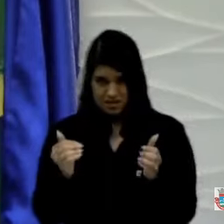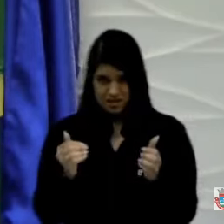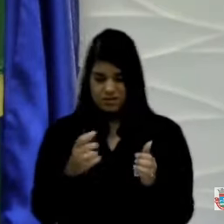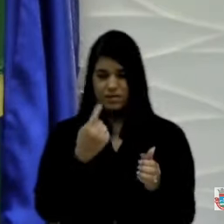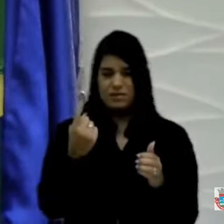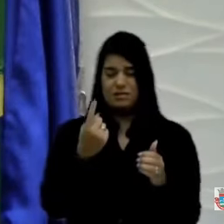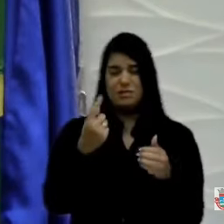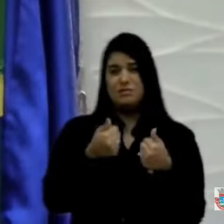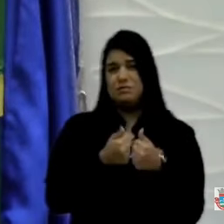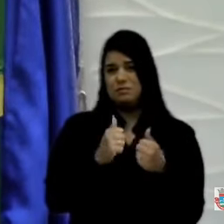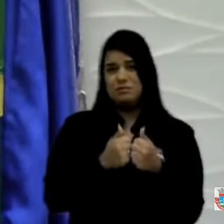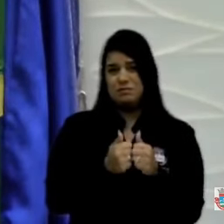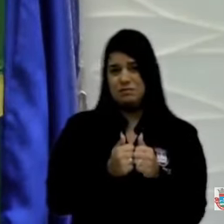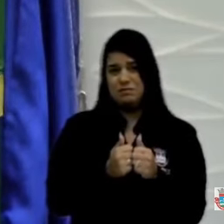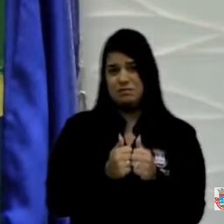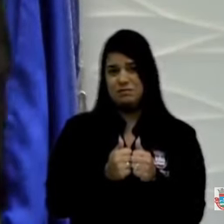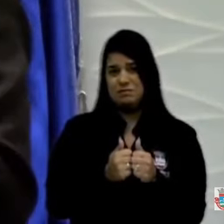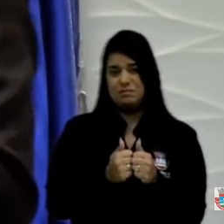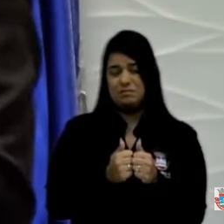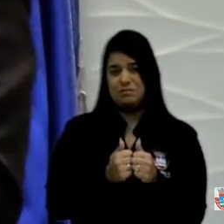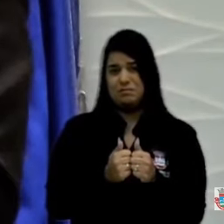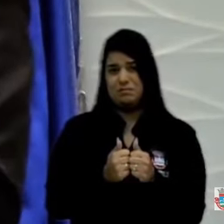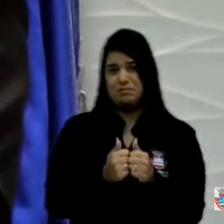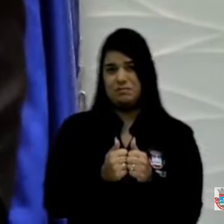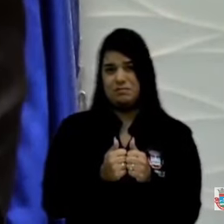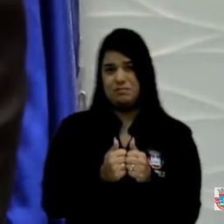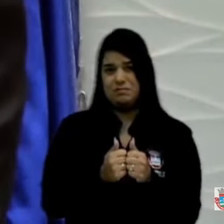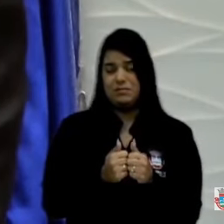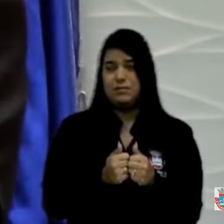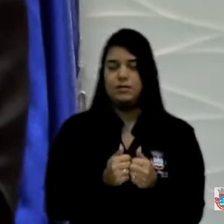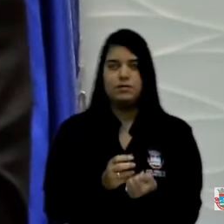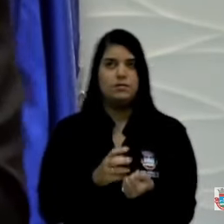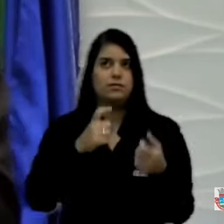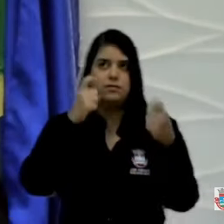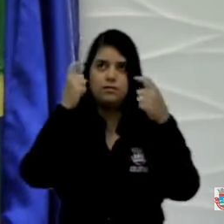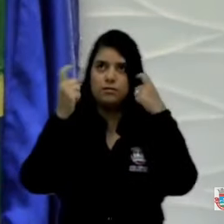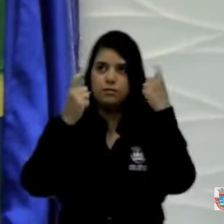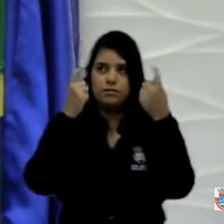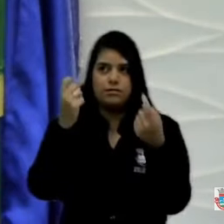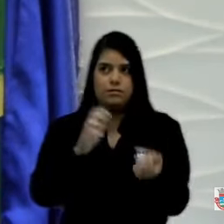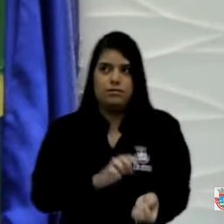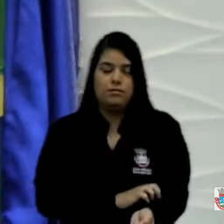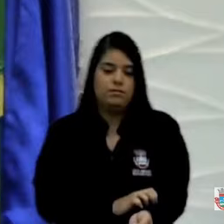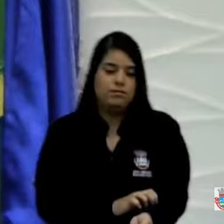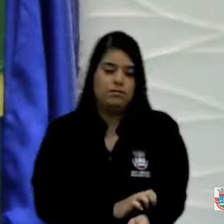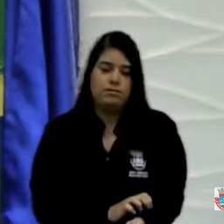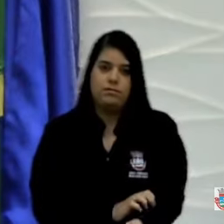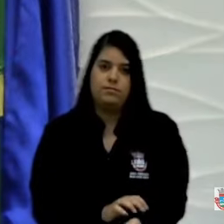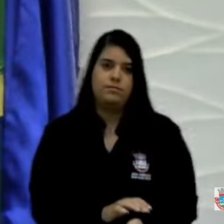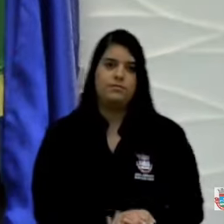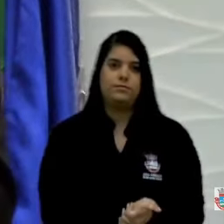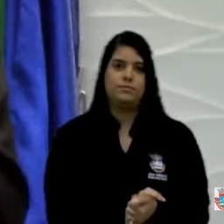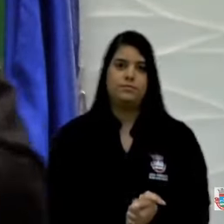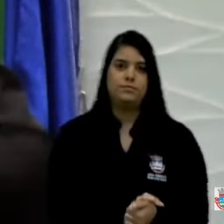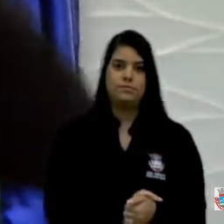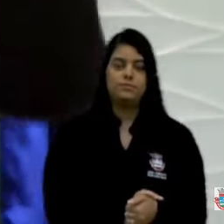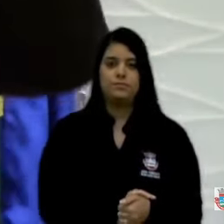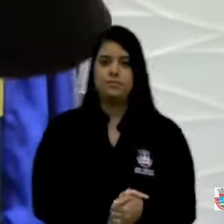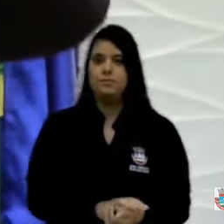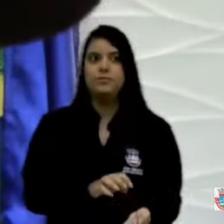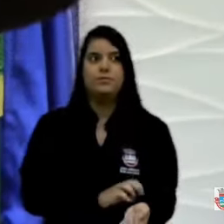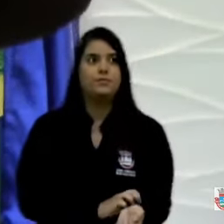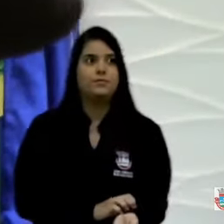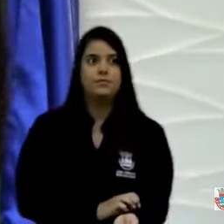ônibus virá, porque ela é muito desespero. É muito desespero.